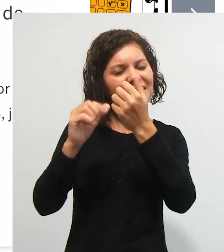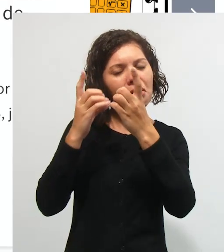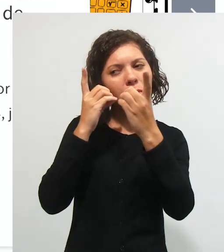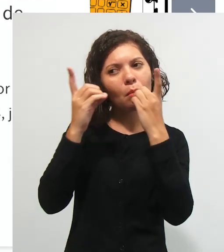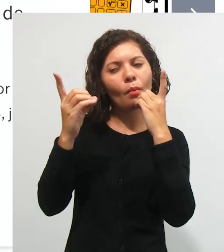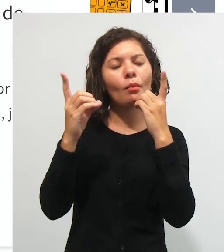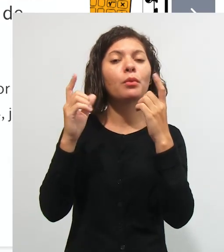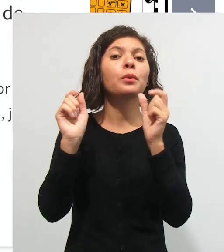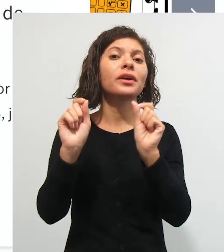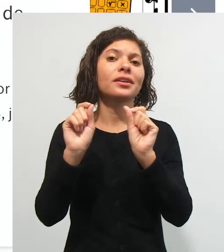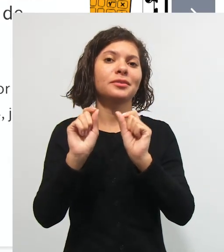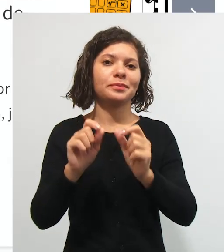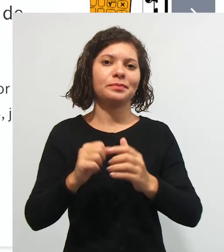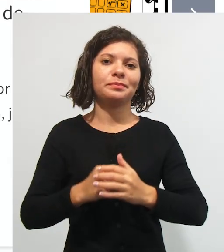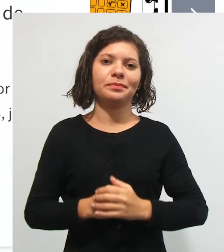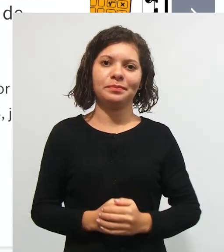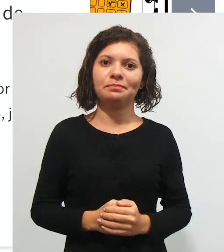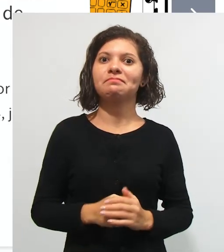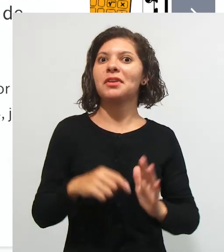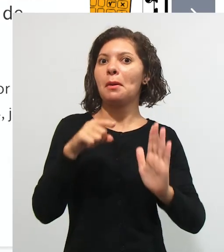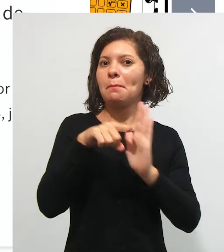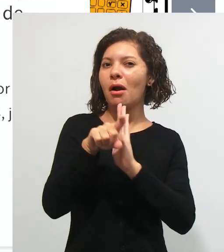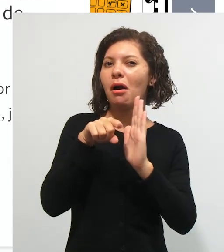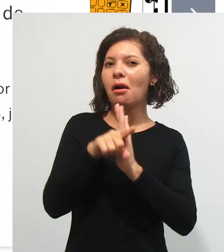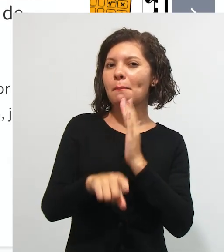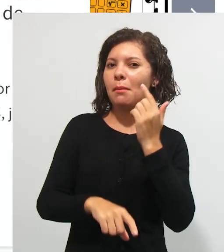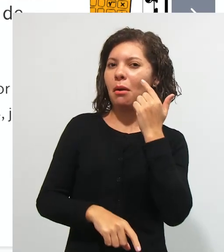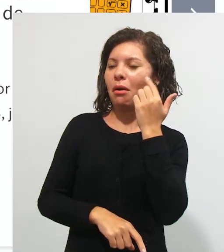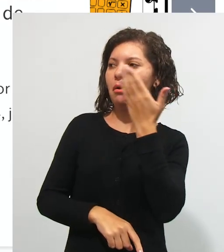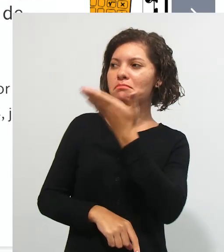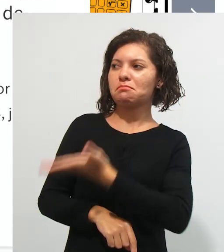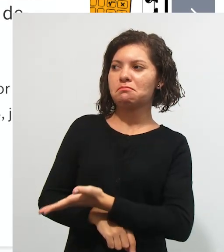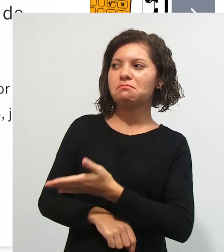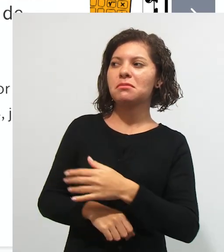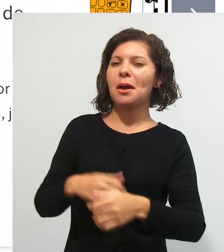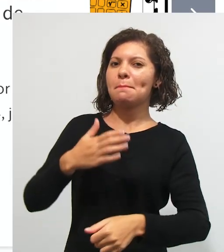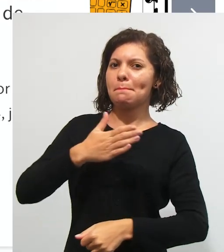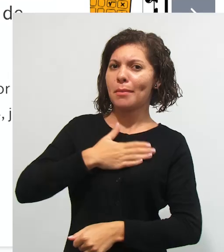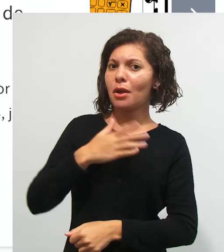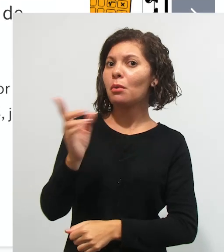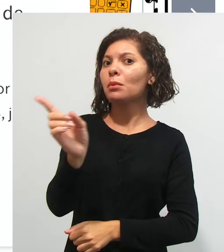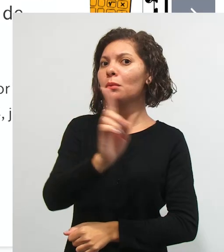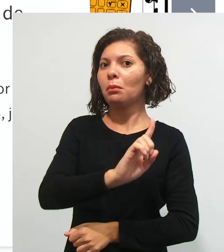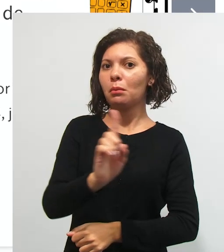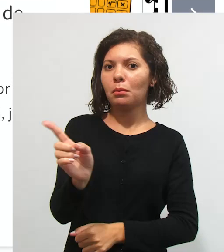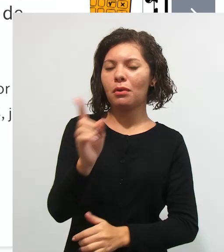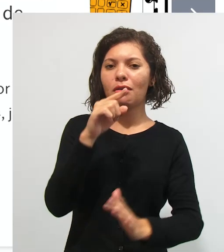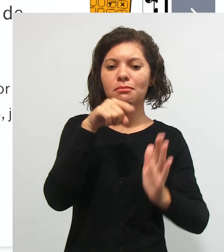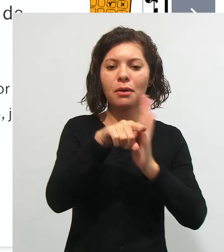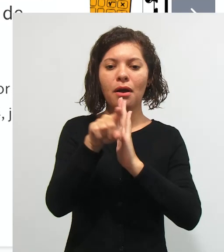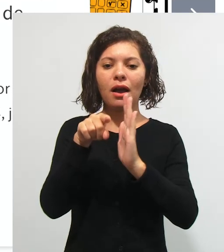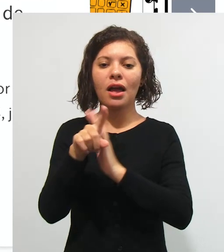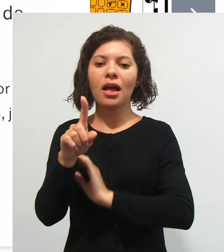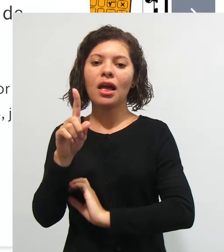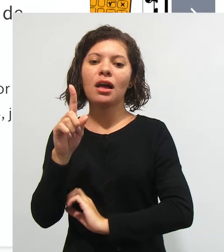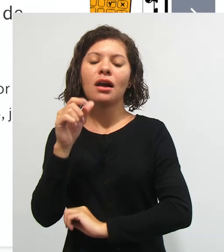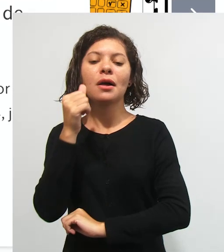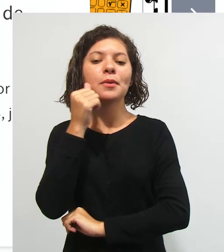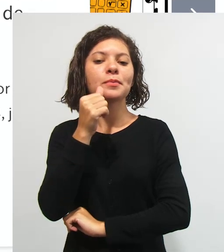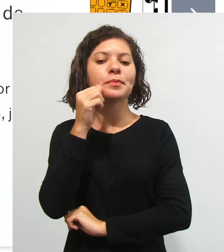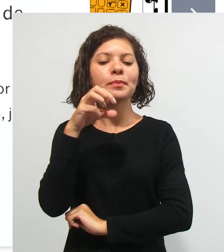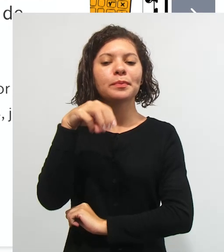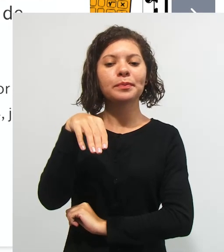Esses questionamentos, percebam que não são questionamentos meus, são questionamentos da Marli André, que escreveu o livro Pesquisa